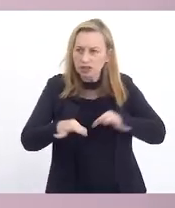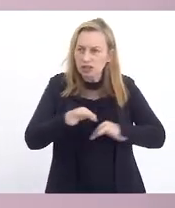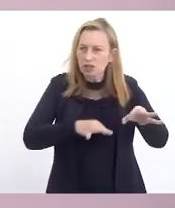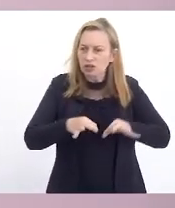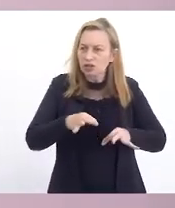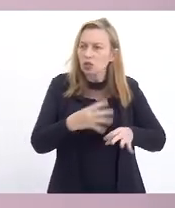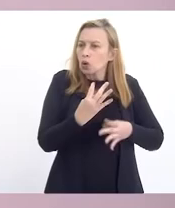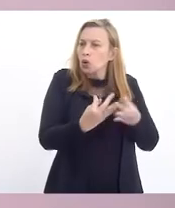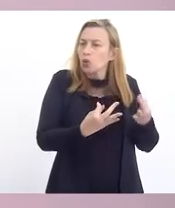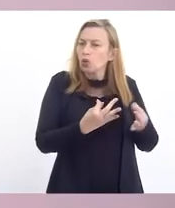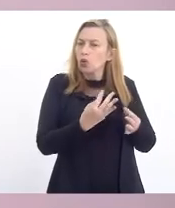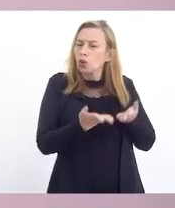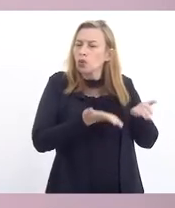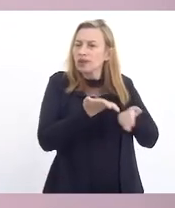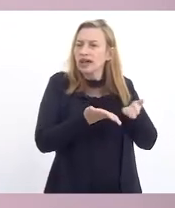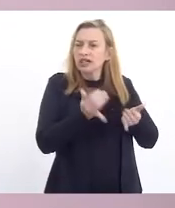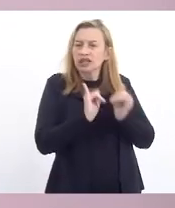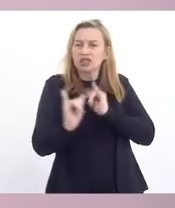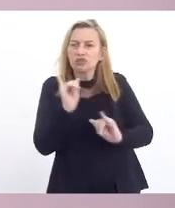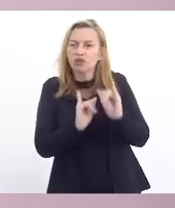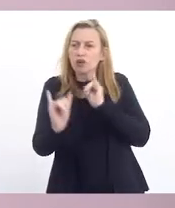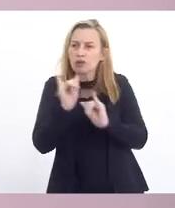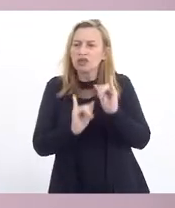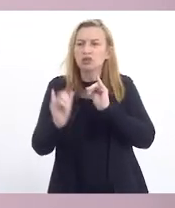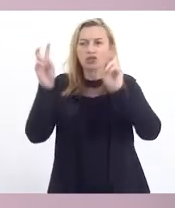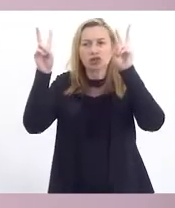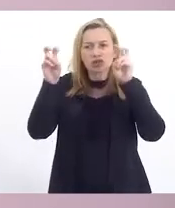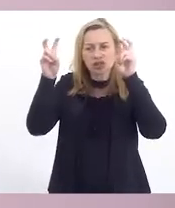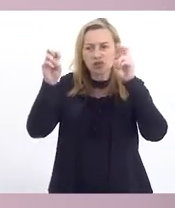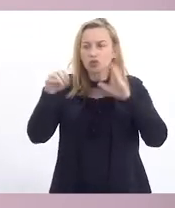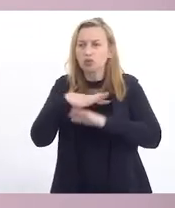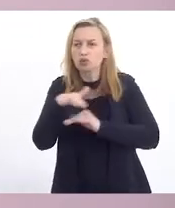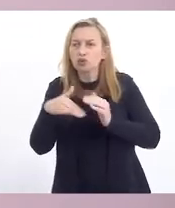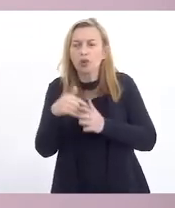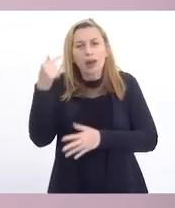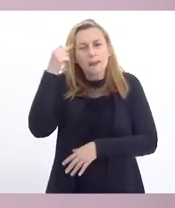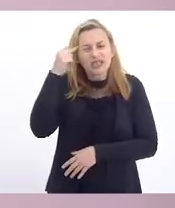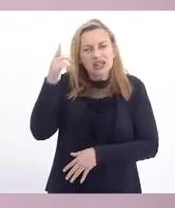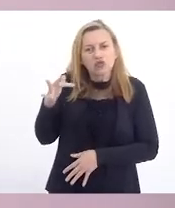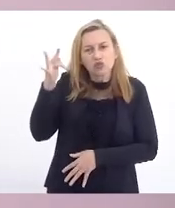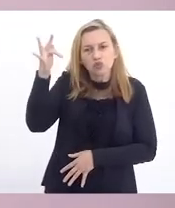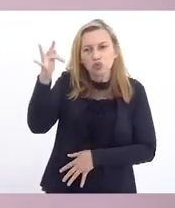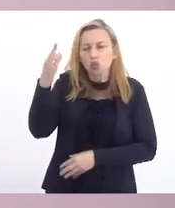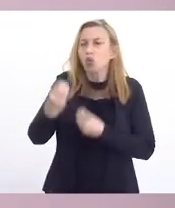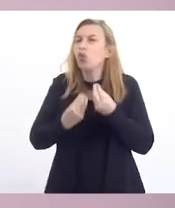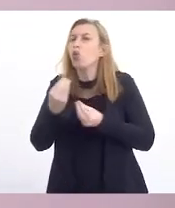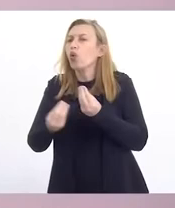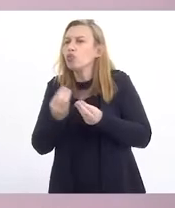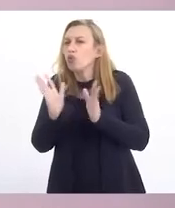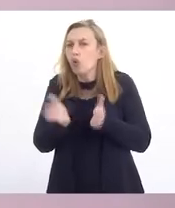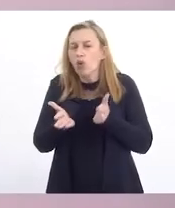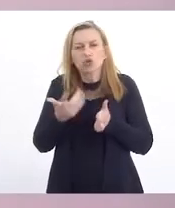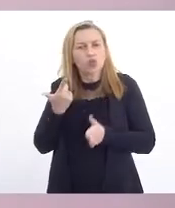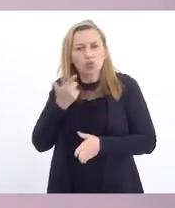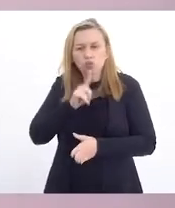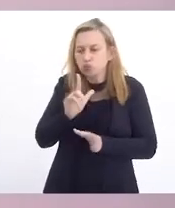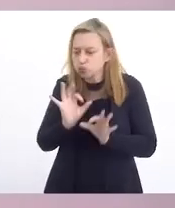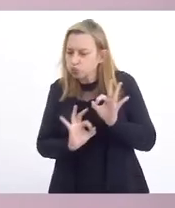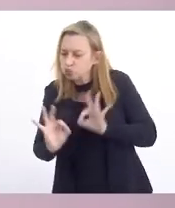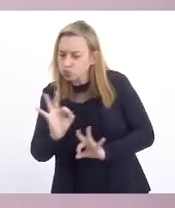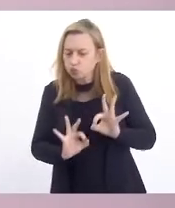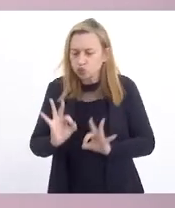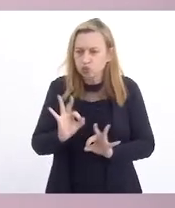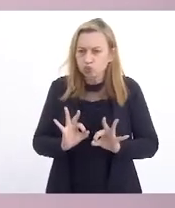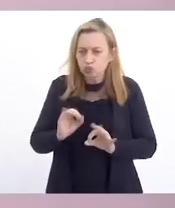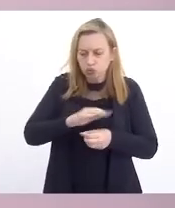um planejamento, as informações acerca dessa situação como um todo, pensar aqui o futuro. Como é que a gente hoje consegue planejar essa situação